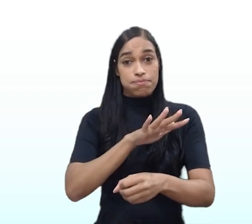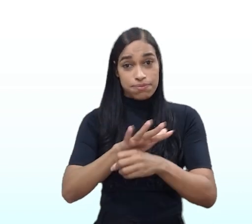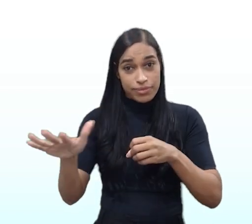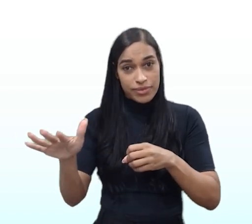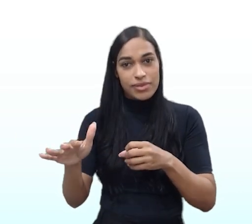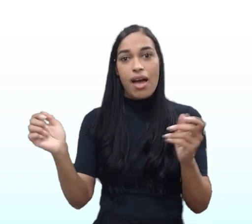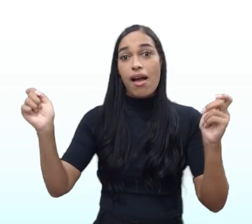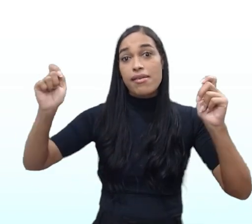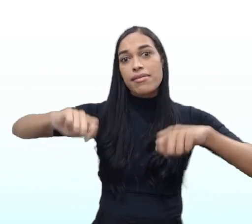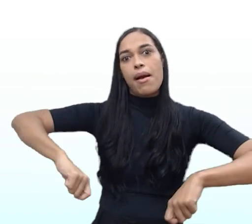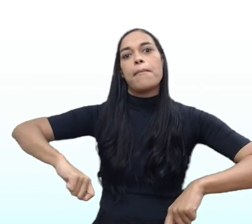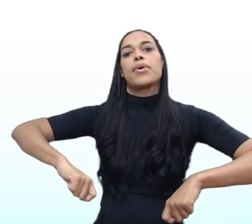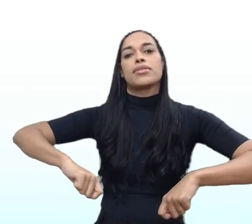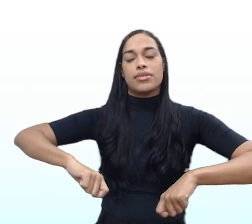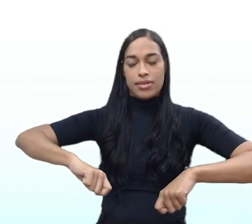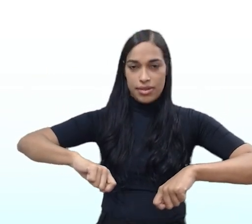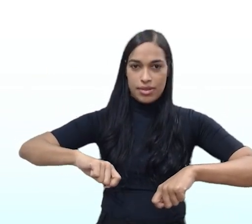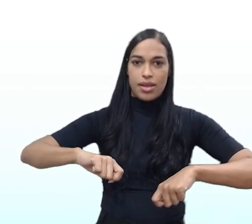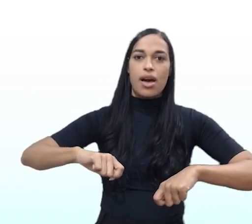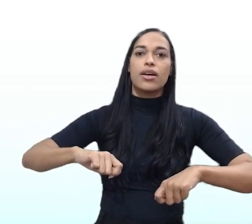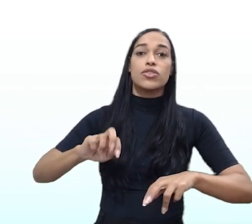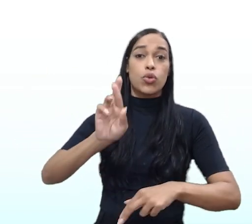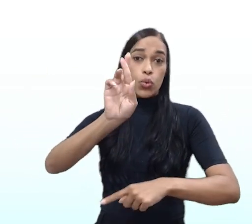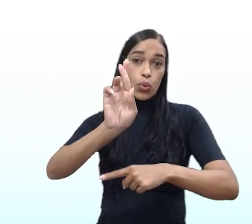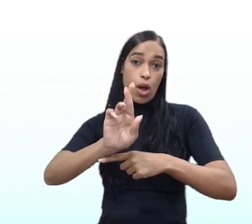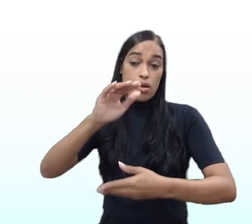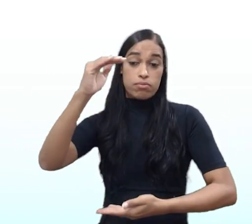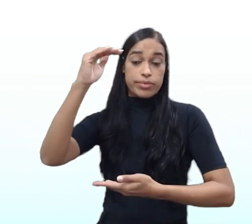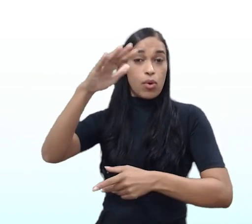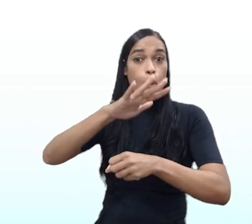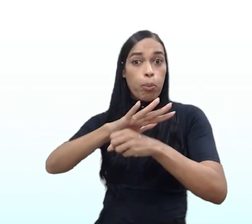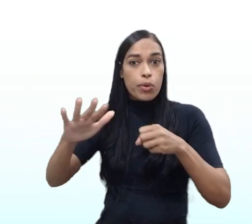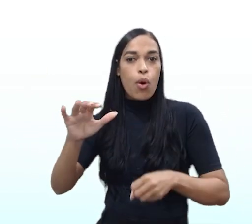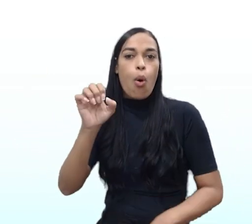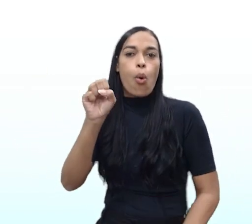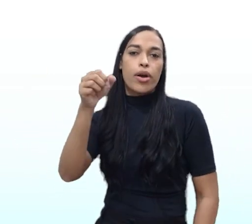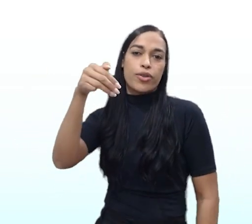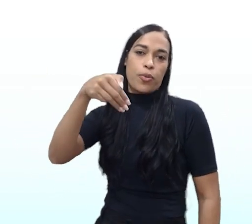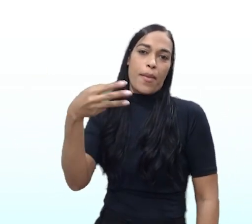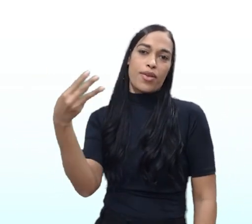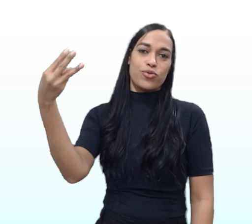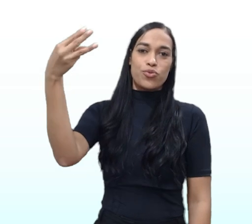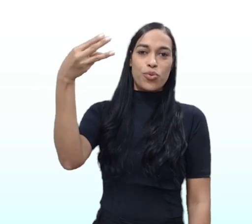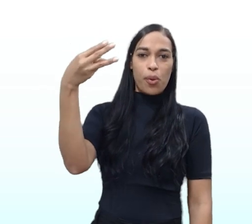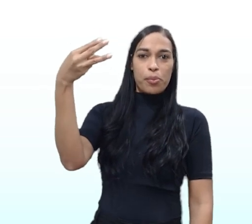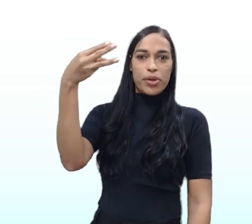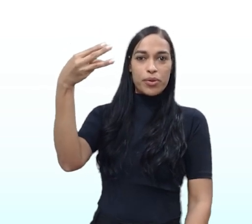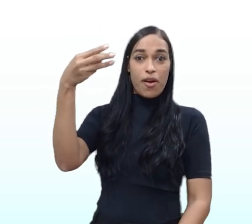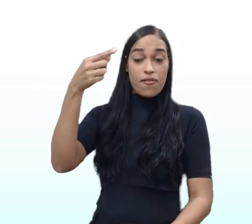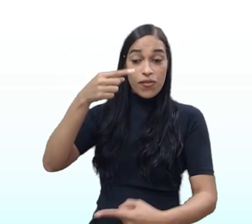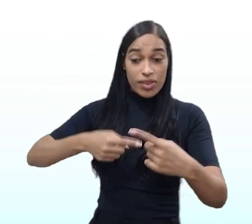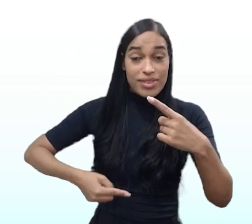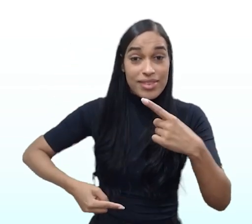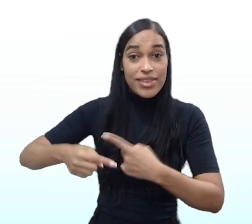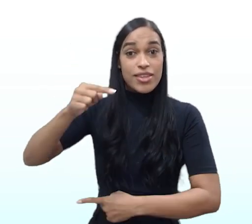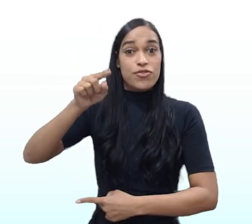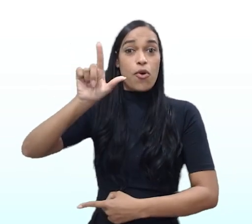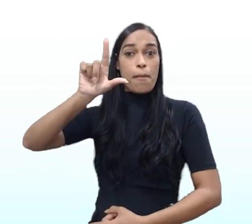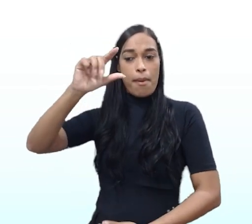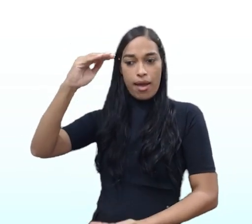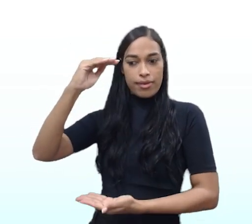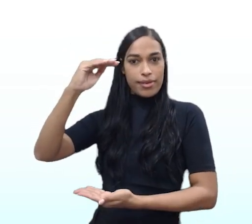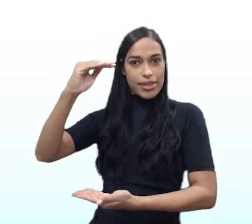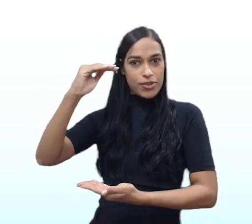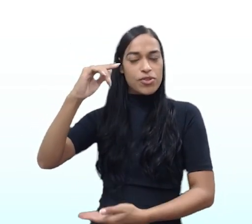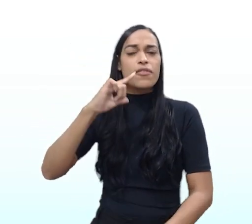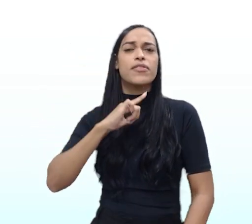slide que a capacidade do reservatório é de 8 metros cúbicos. Se eu transformar isso em litragem, em